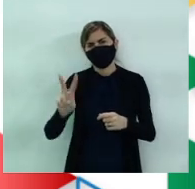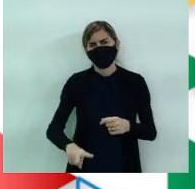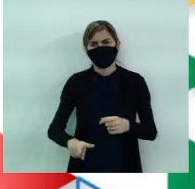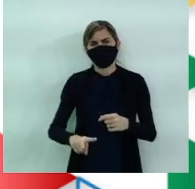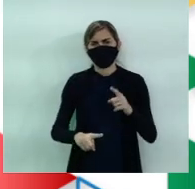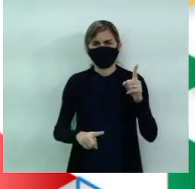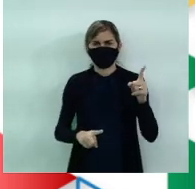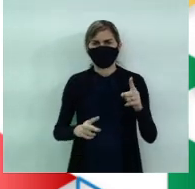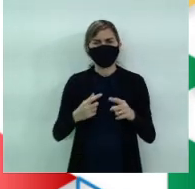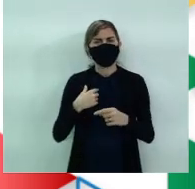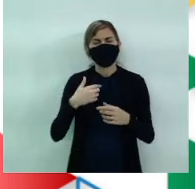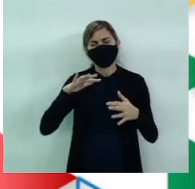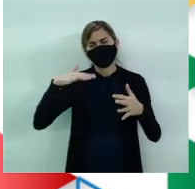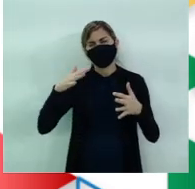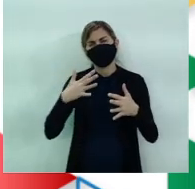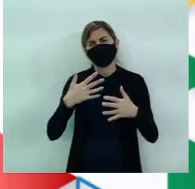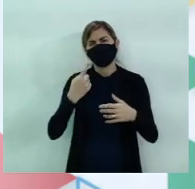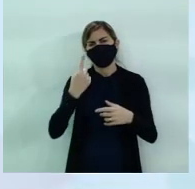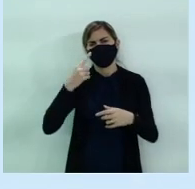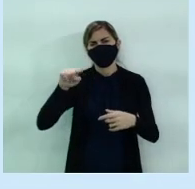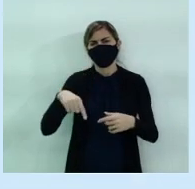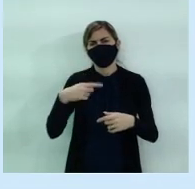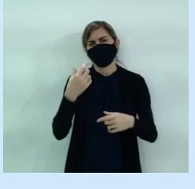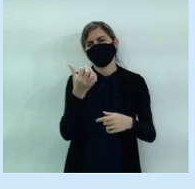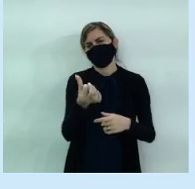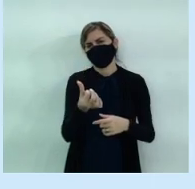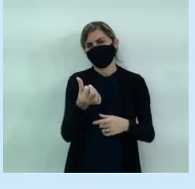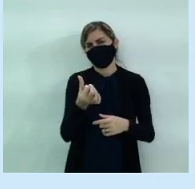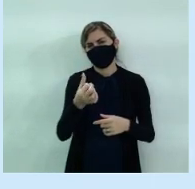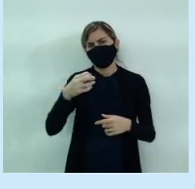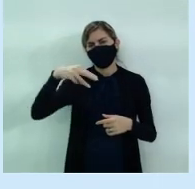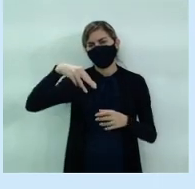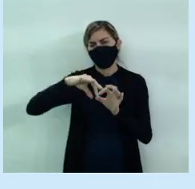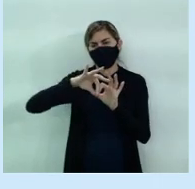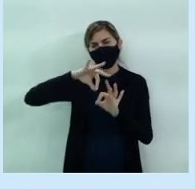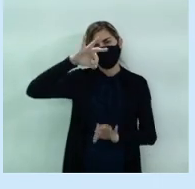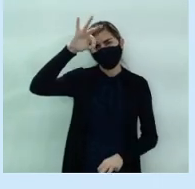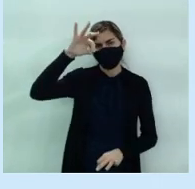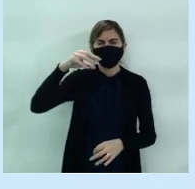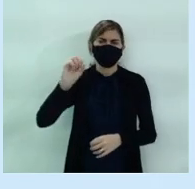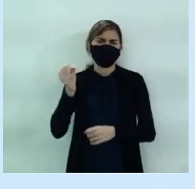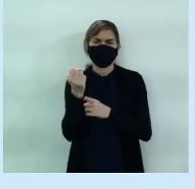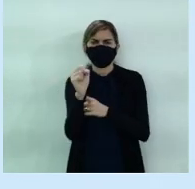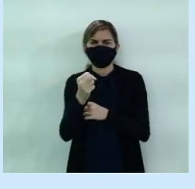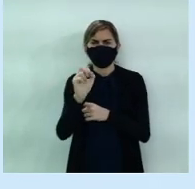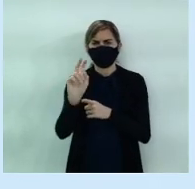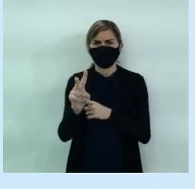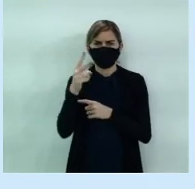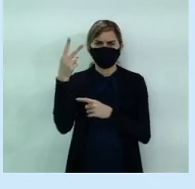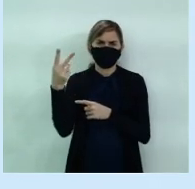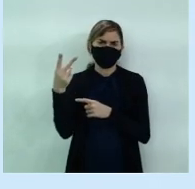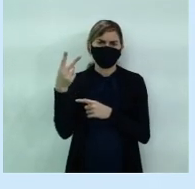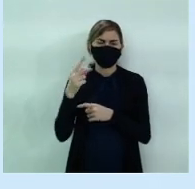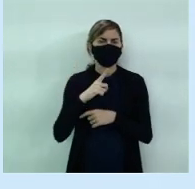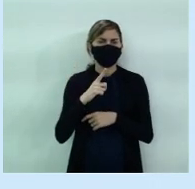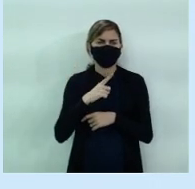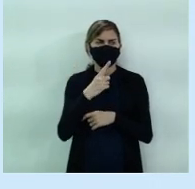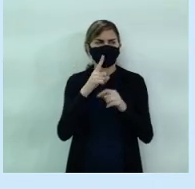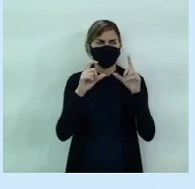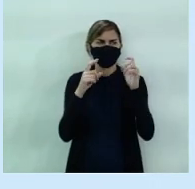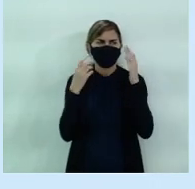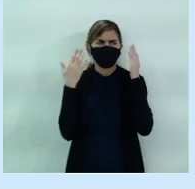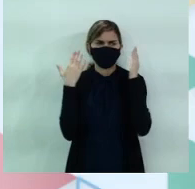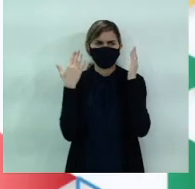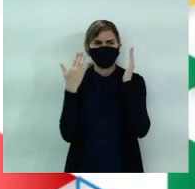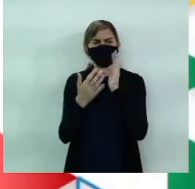menor, valendo aí aproximadamente 1,6 metros por segundo ao quadrado. Aí tem a imagem que eu